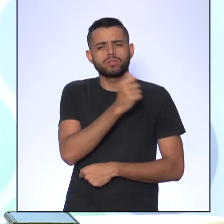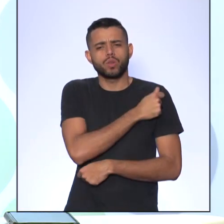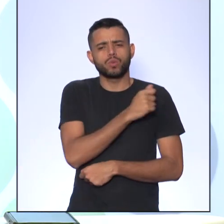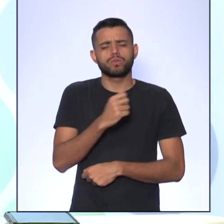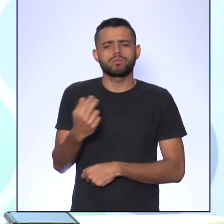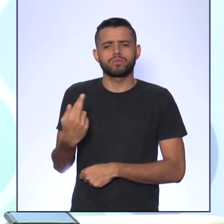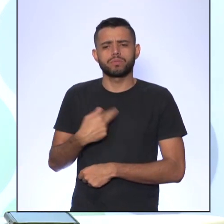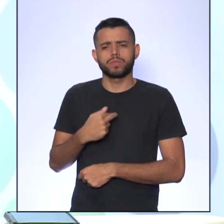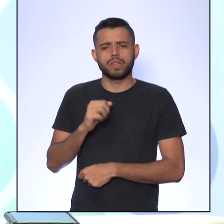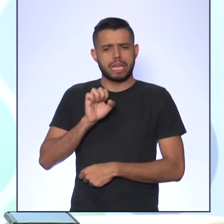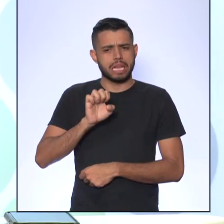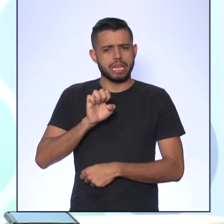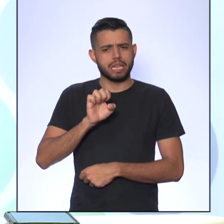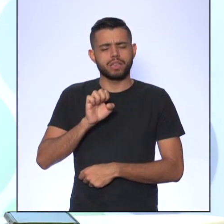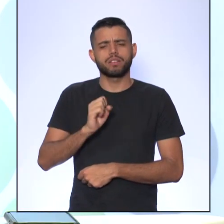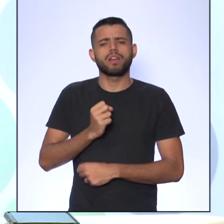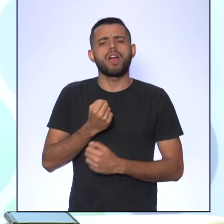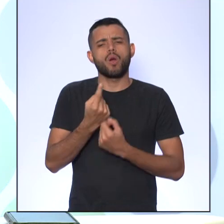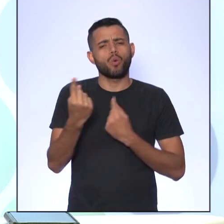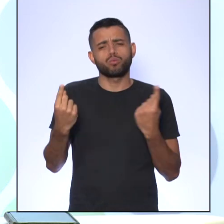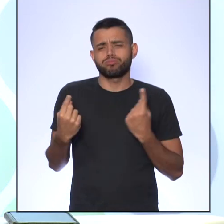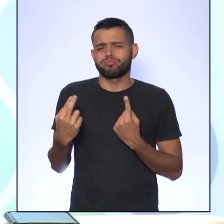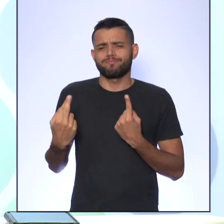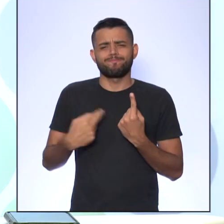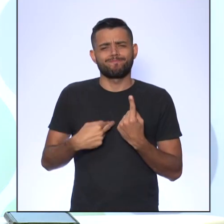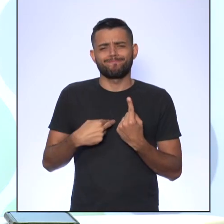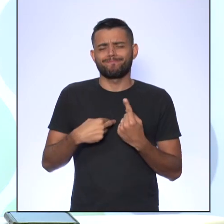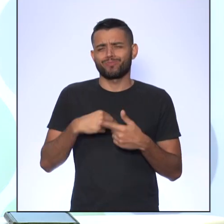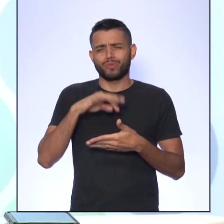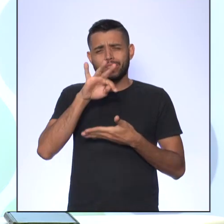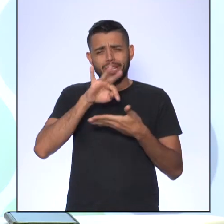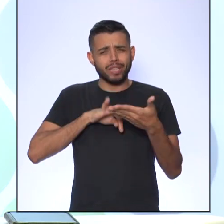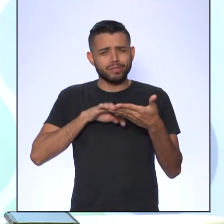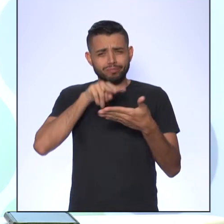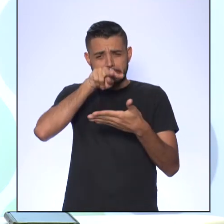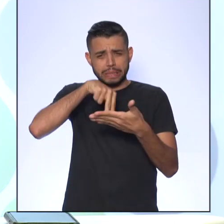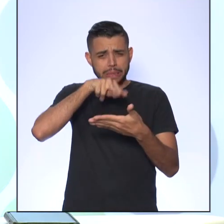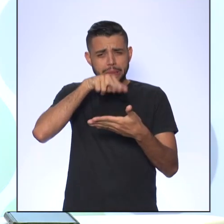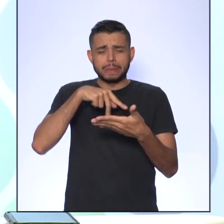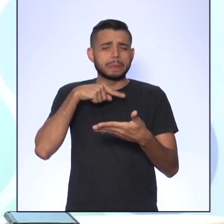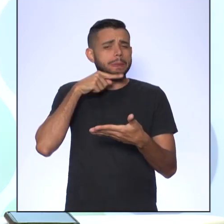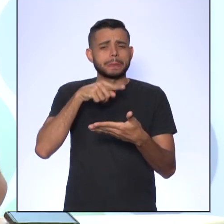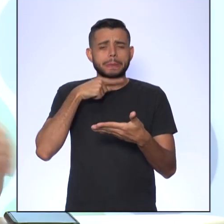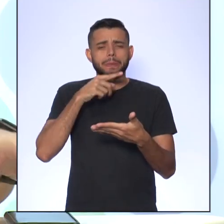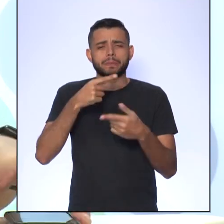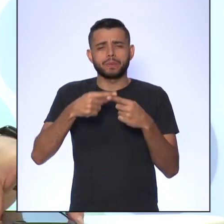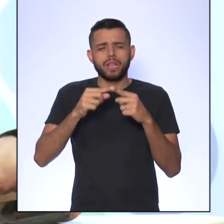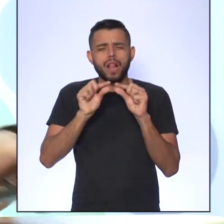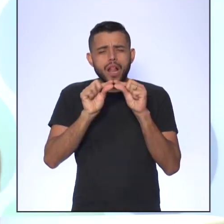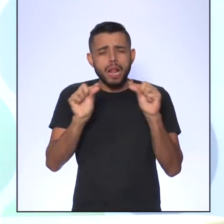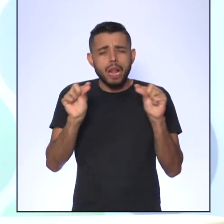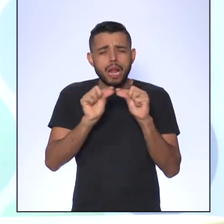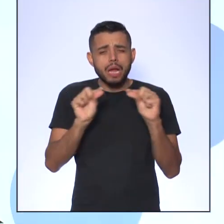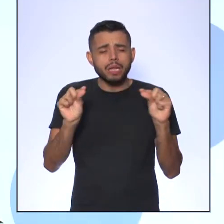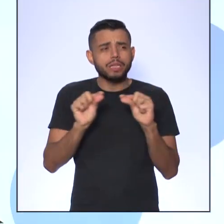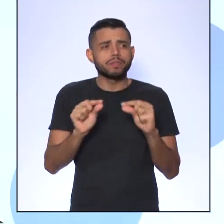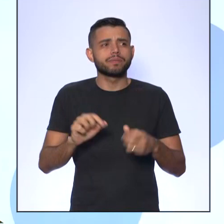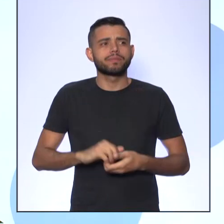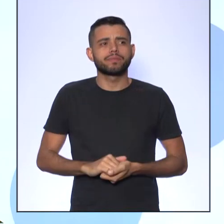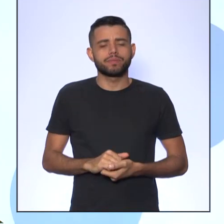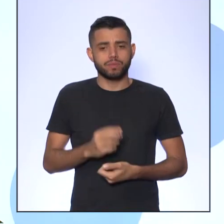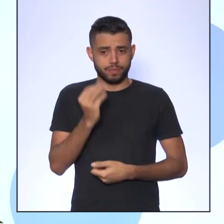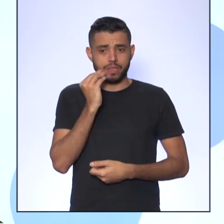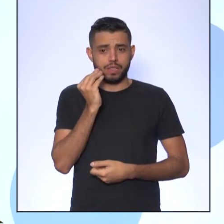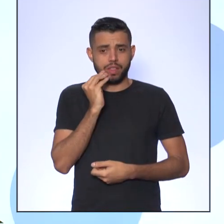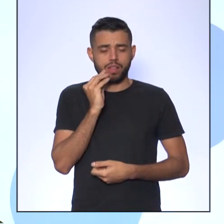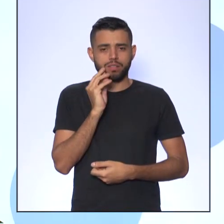E. Alguns alunos afirmam que não conseguiram ler o texto, né? Alguns ficaram um pouco pequenos, né? Então, vamos para a resposta? Vamos tentar